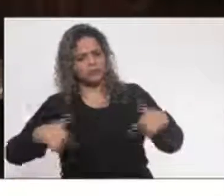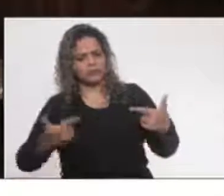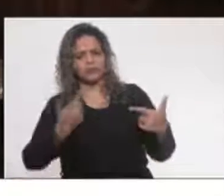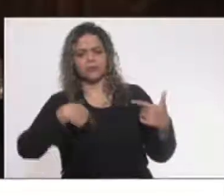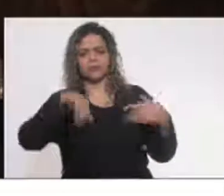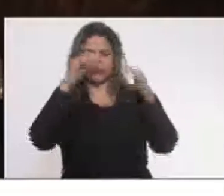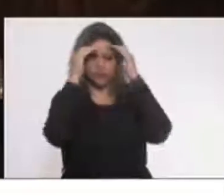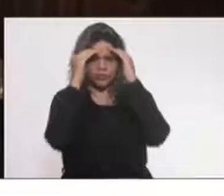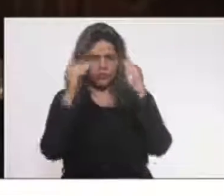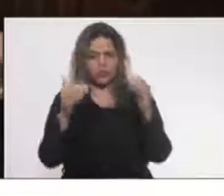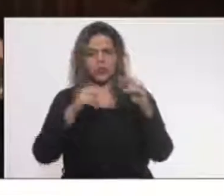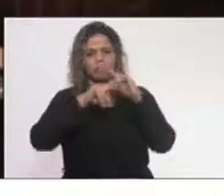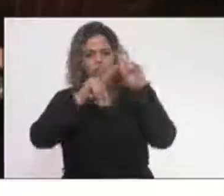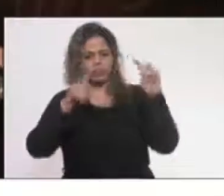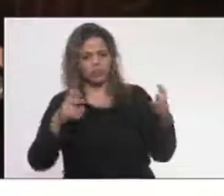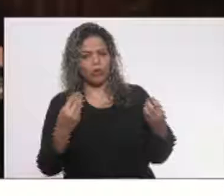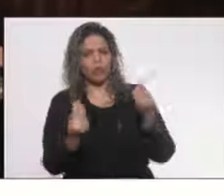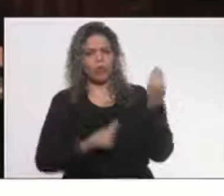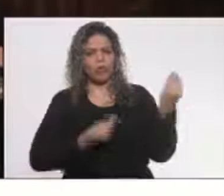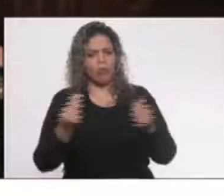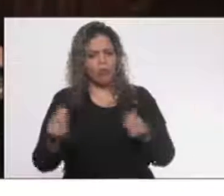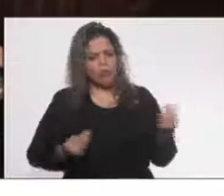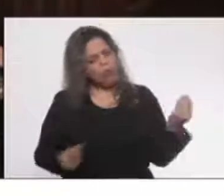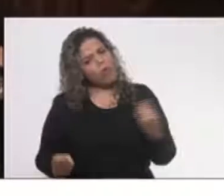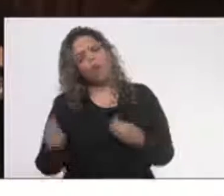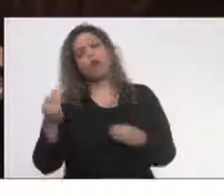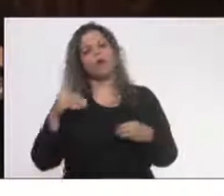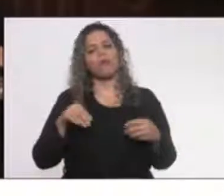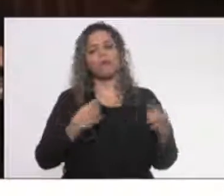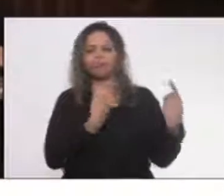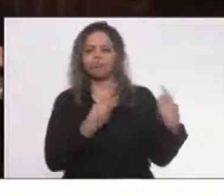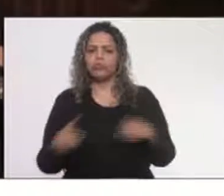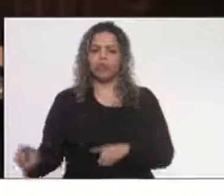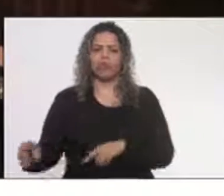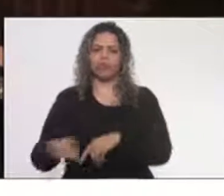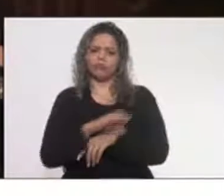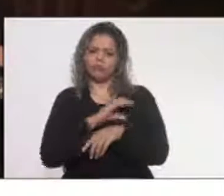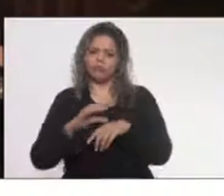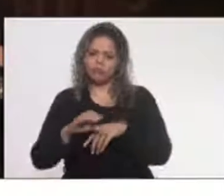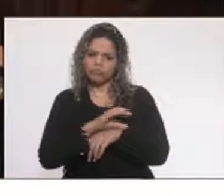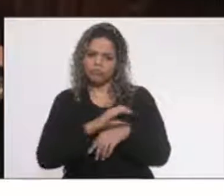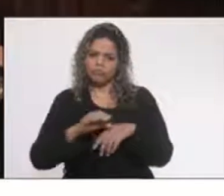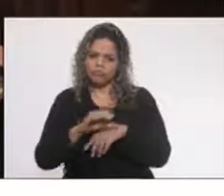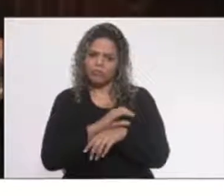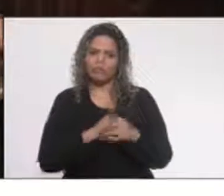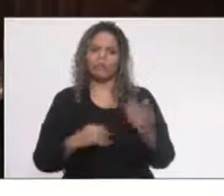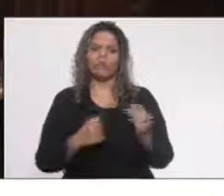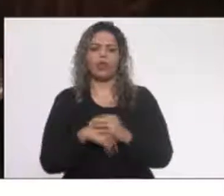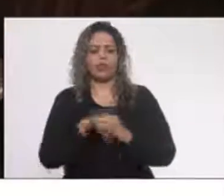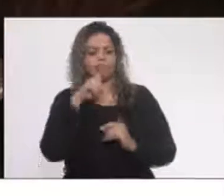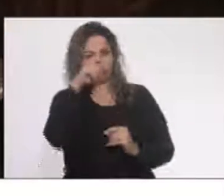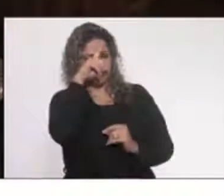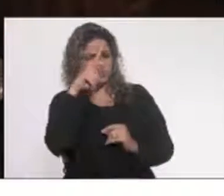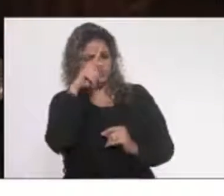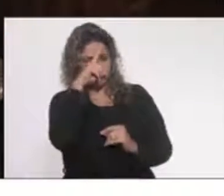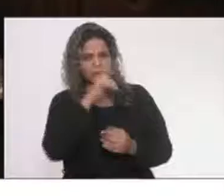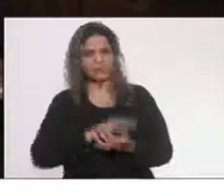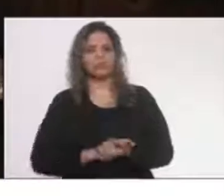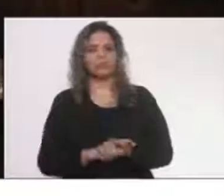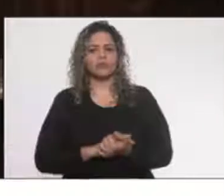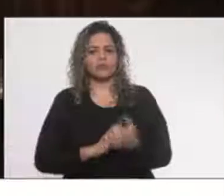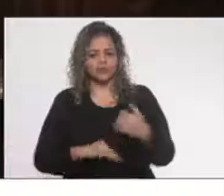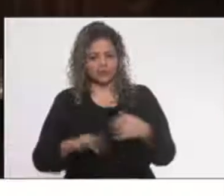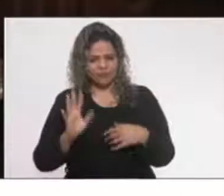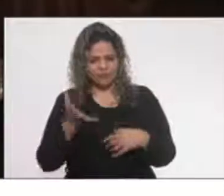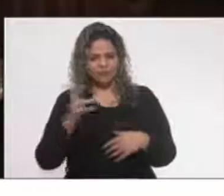e respeitá-lo sob pena de trair a própria Constituição brasileira. Isso é gravíssimo. E aí,